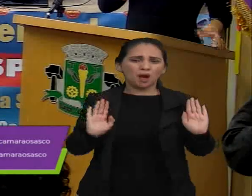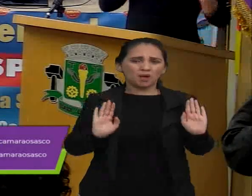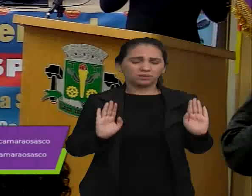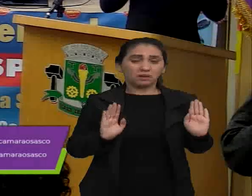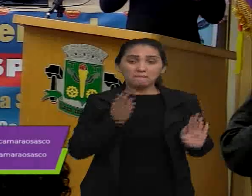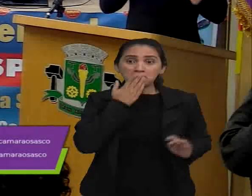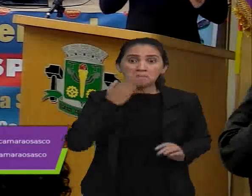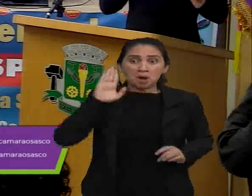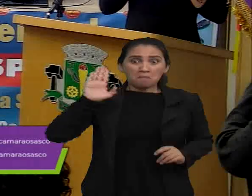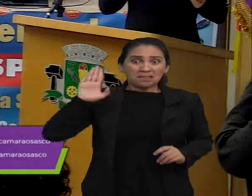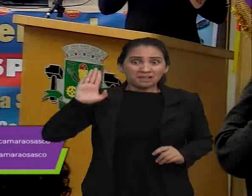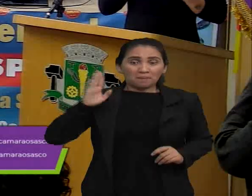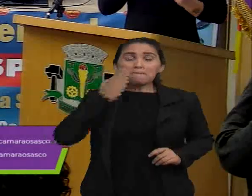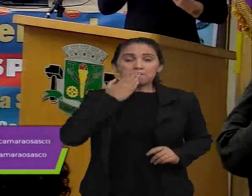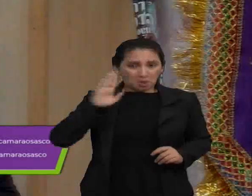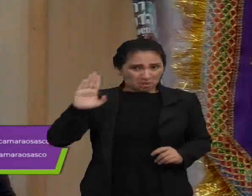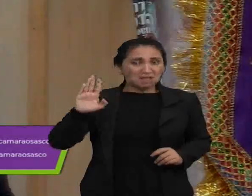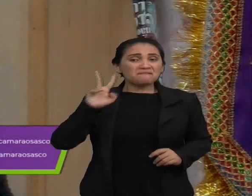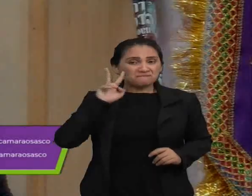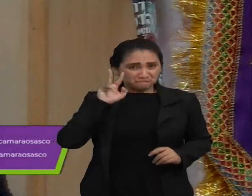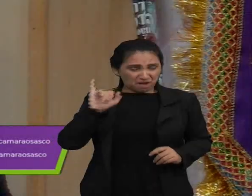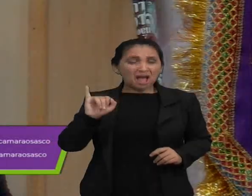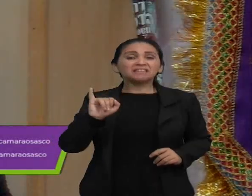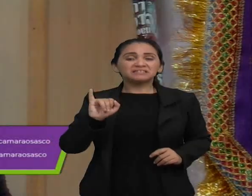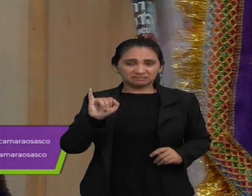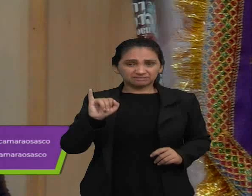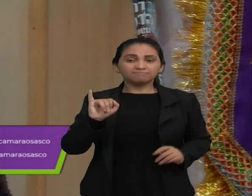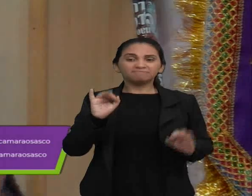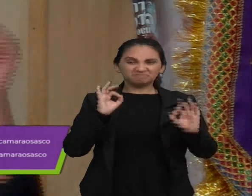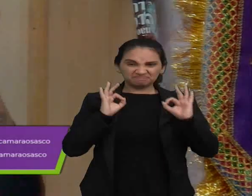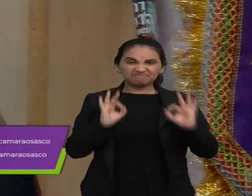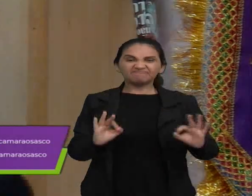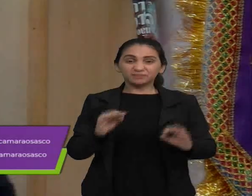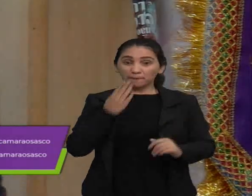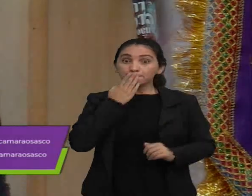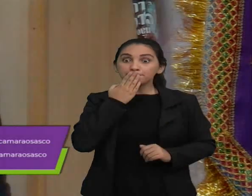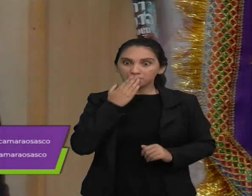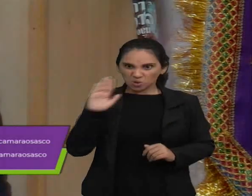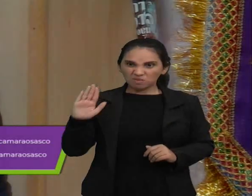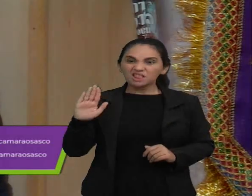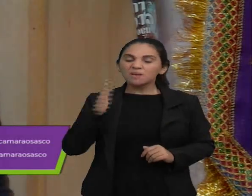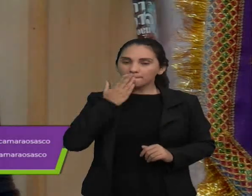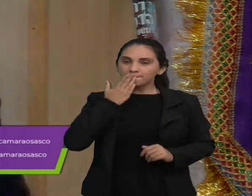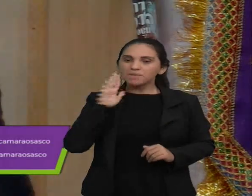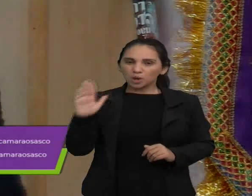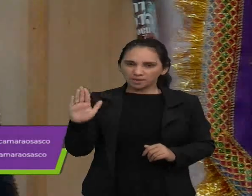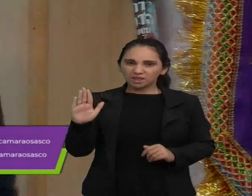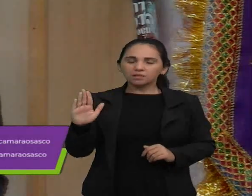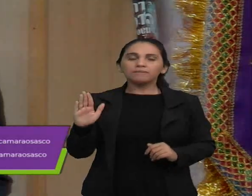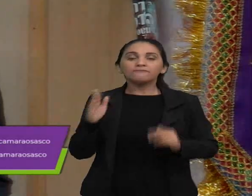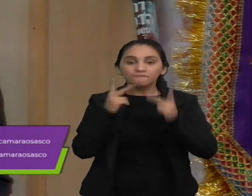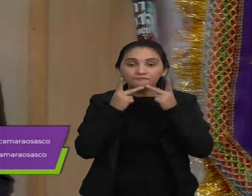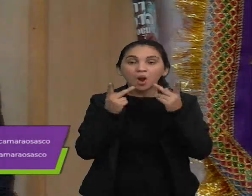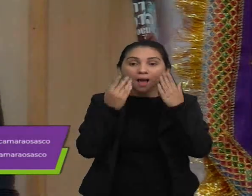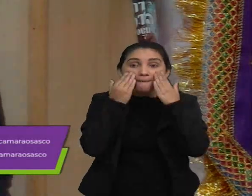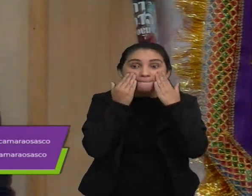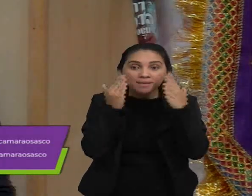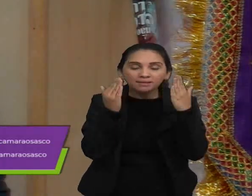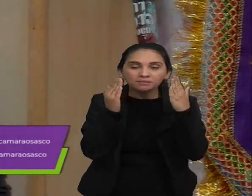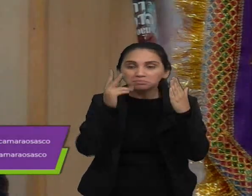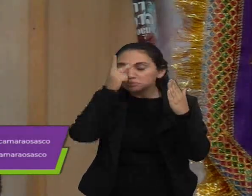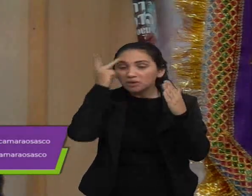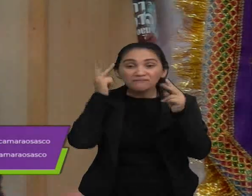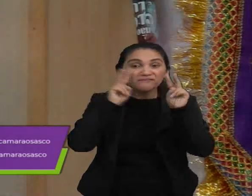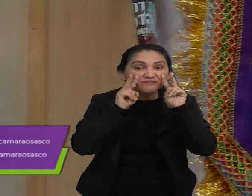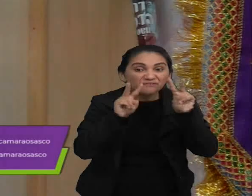ele prometeu que ele ia privatizar ele prometeu ele falou isso apertamente para quem quisesse